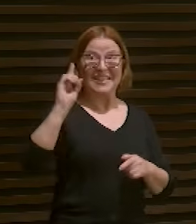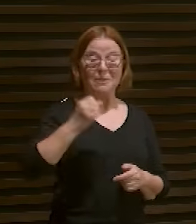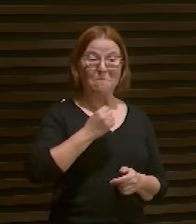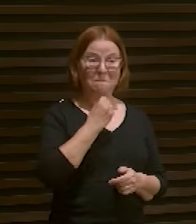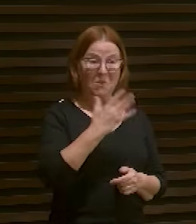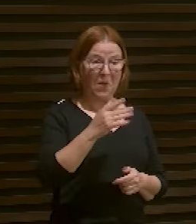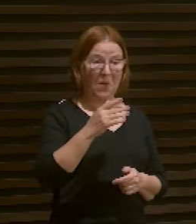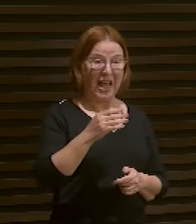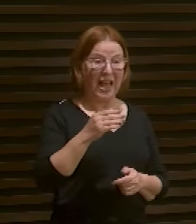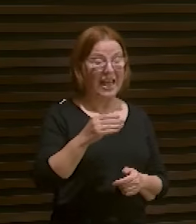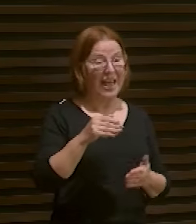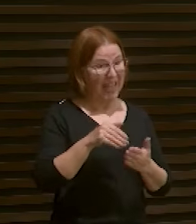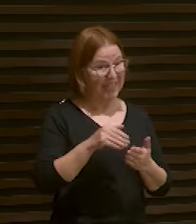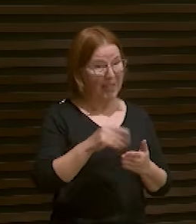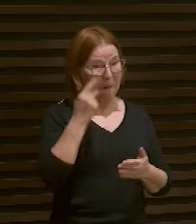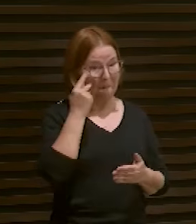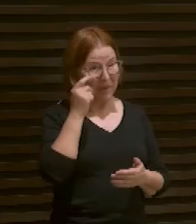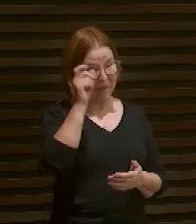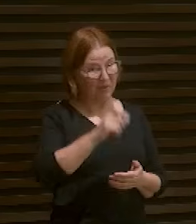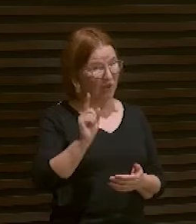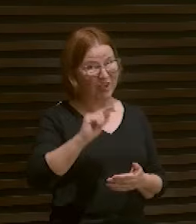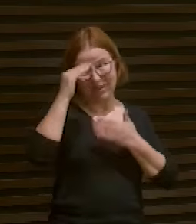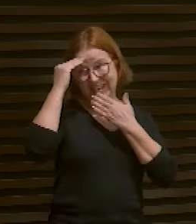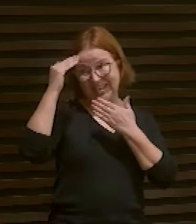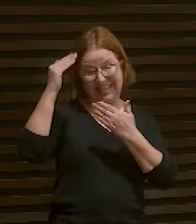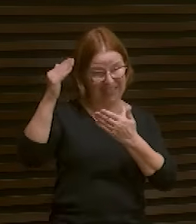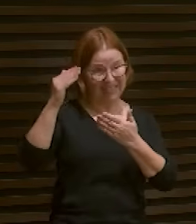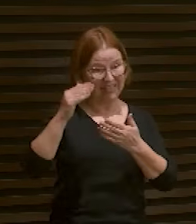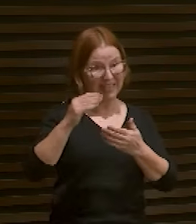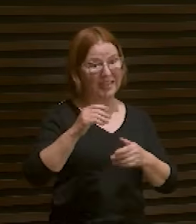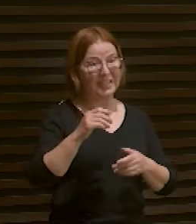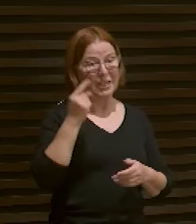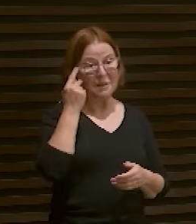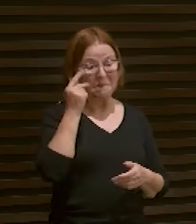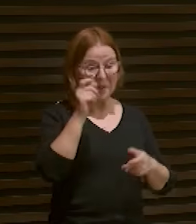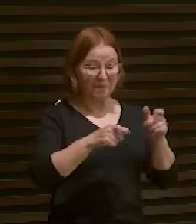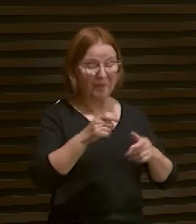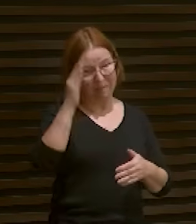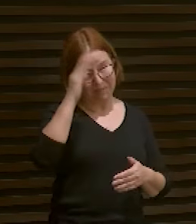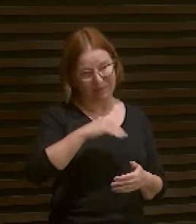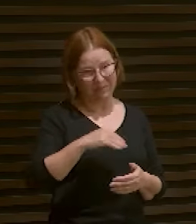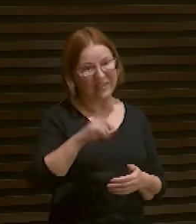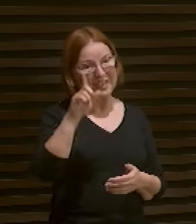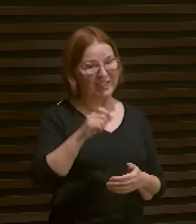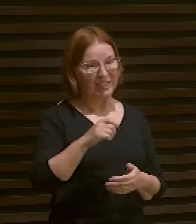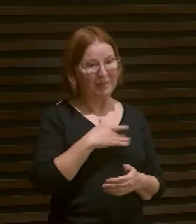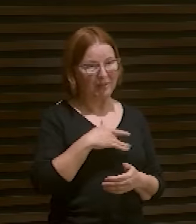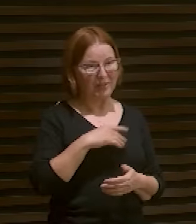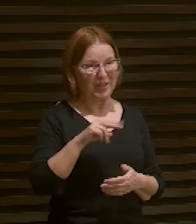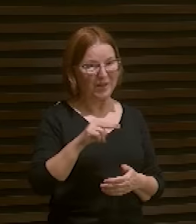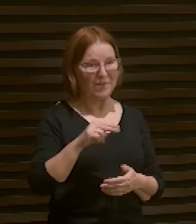ingratos e maus. Sede misericordiosos, como também é misericordioso o vosso Pai.